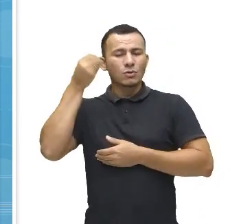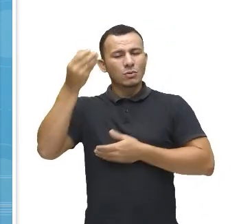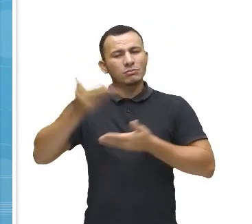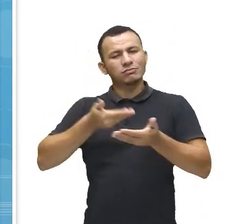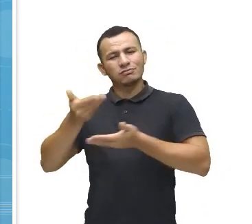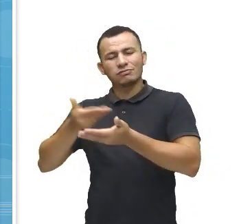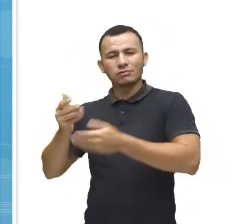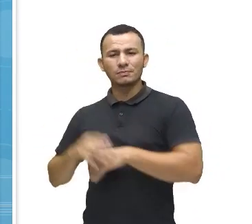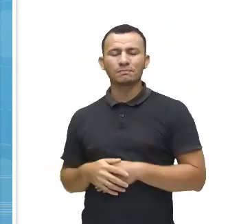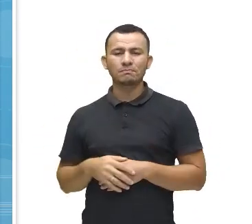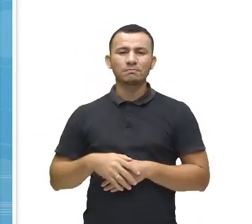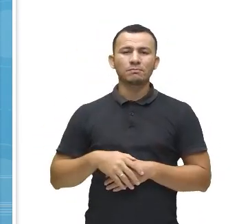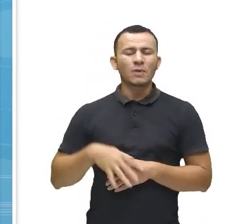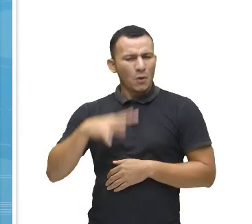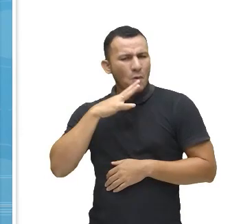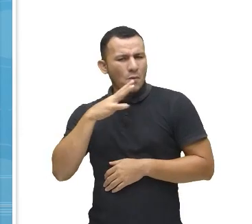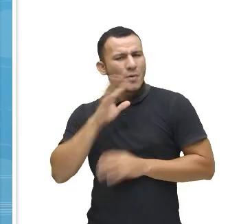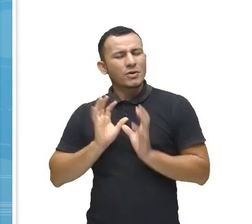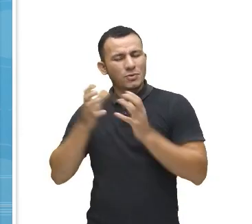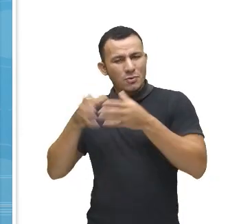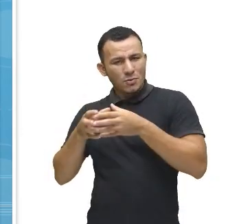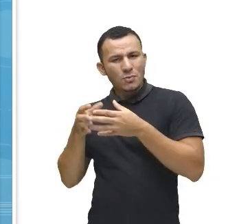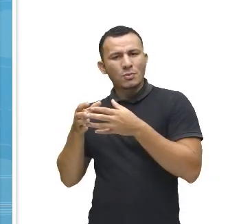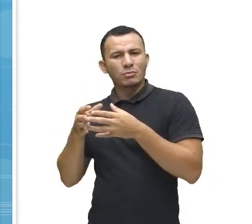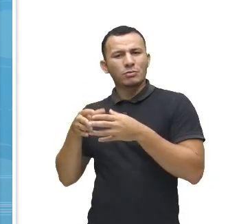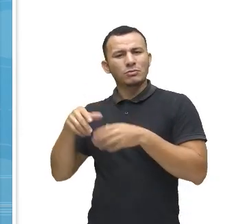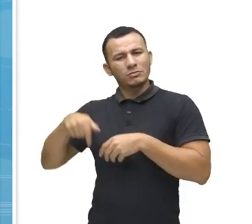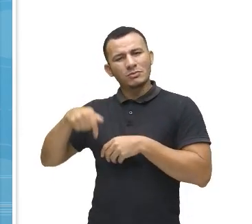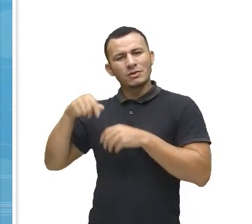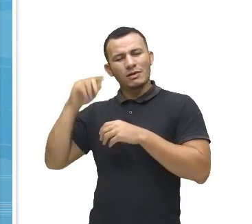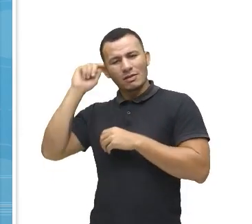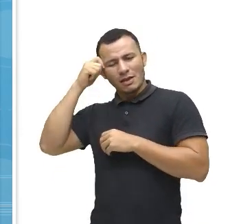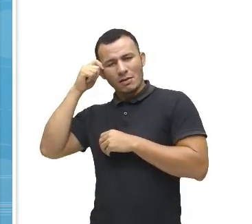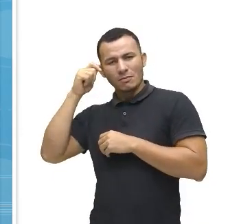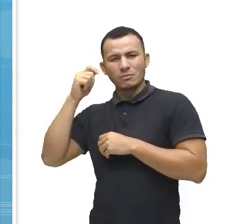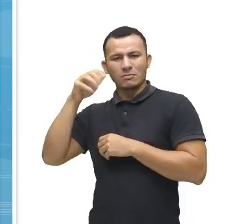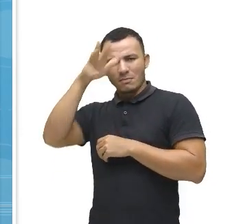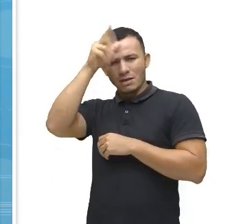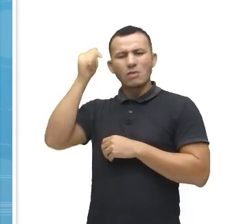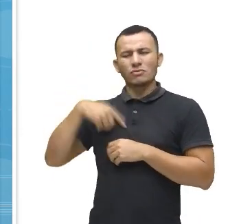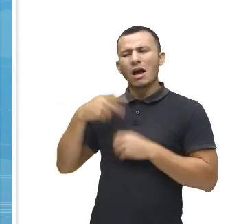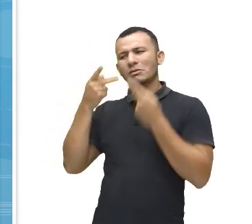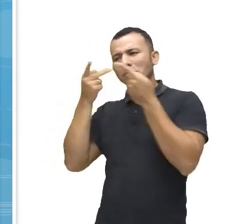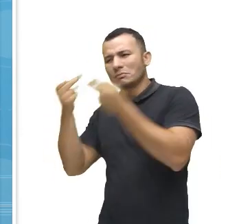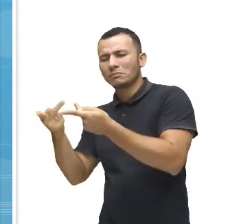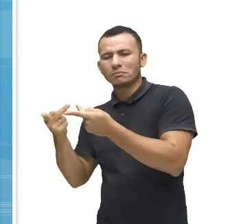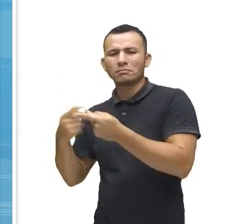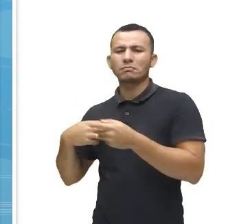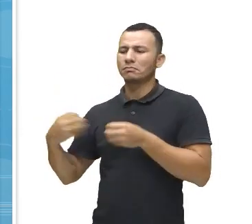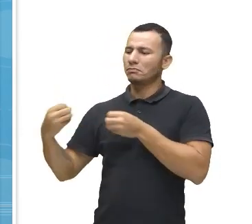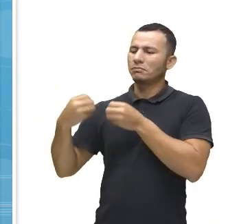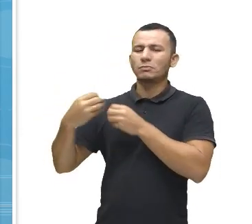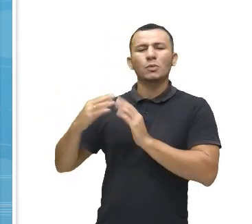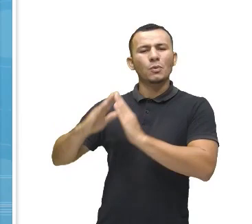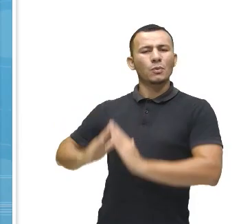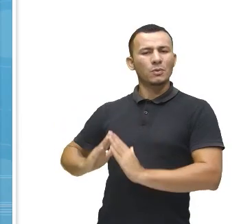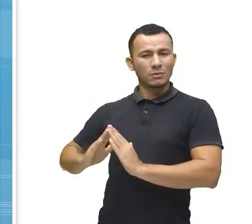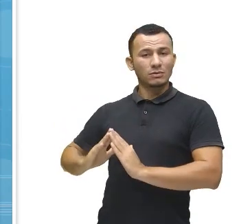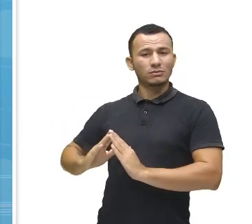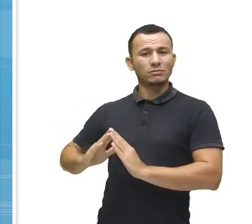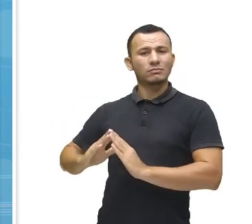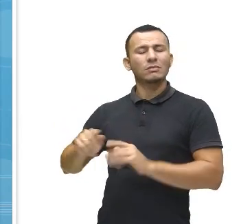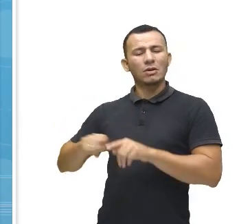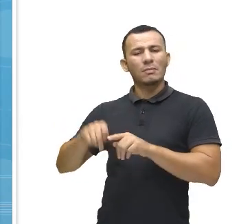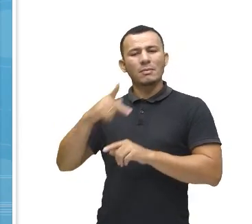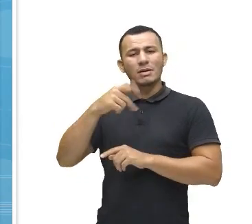Ah, professor, eu conheço o quilombo urbano de Manaus, lá o Barranco São Benedito, já fui lá, moro próximo a isso, moro próximo à